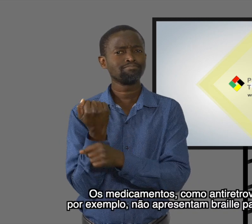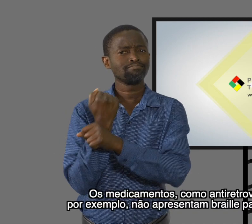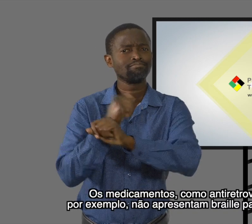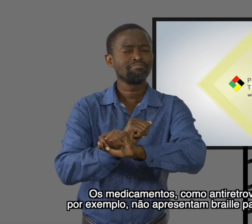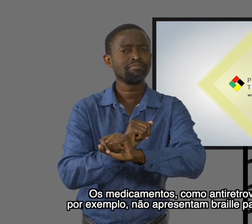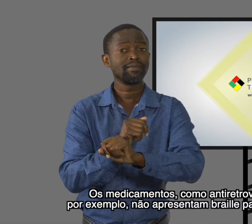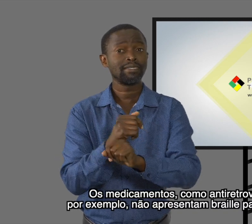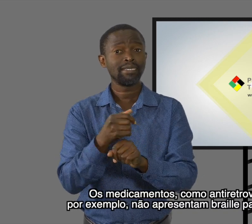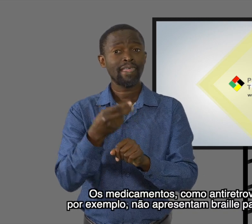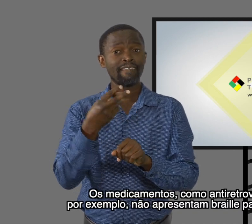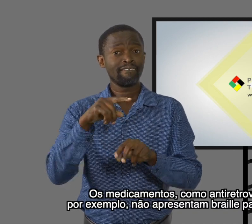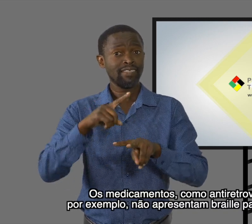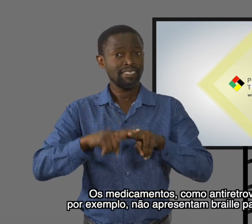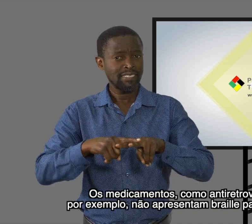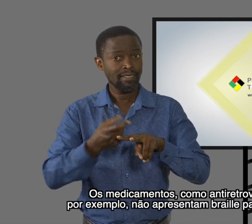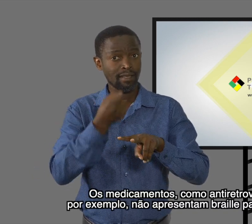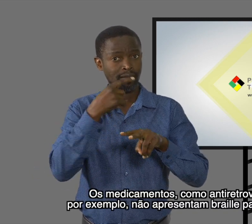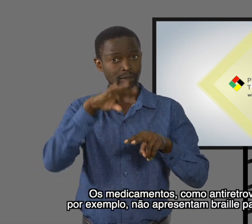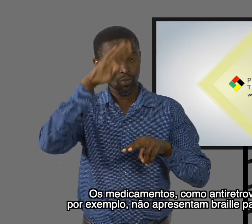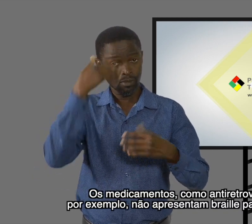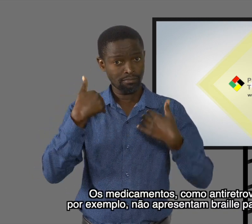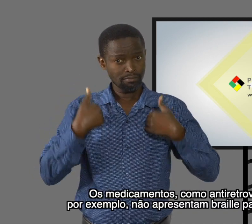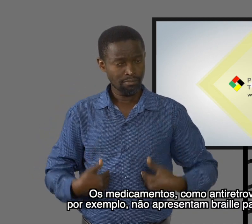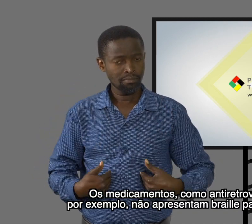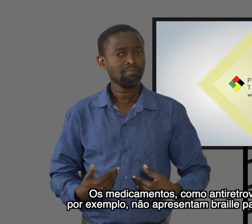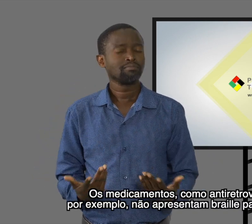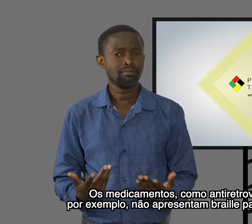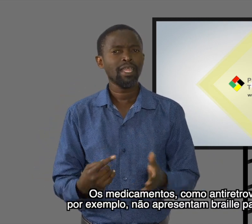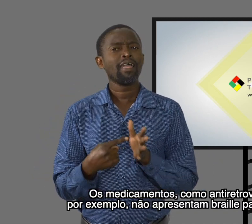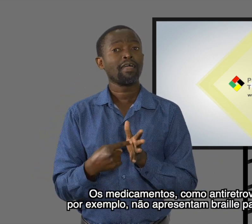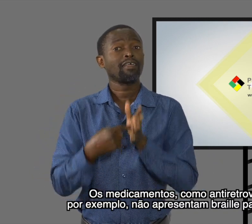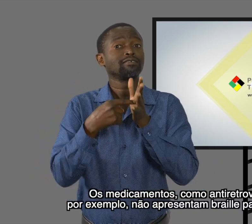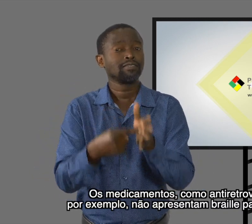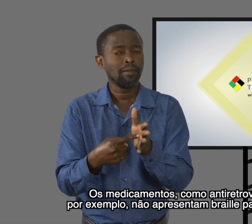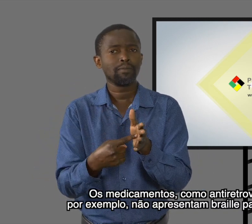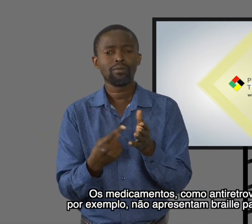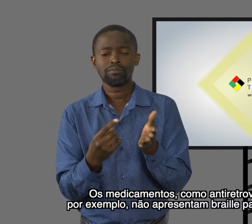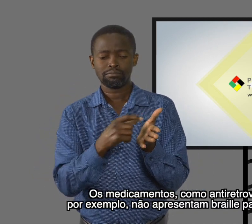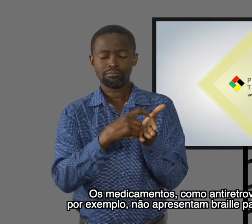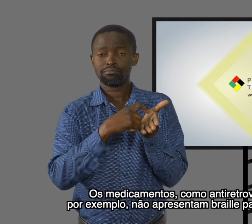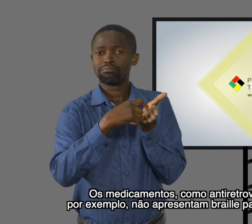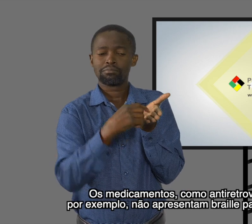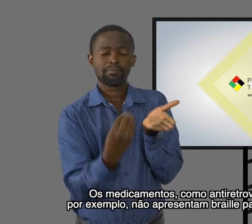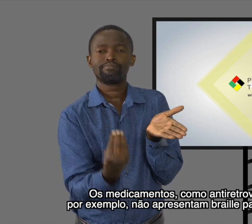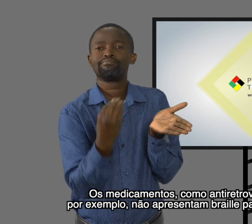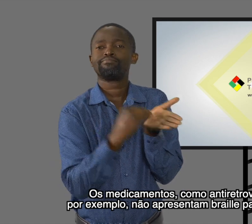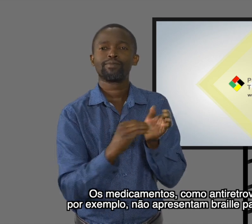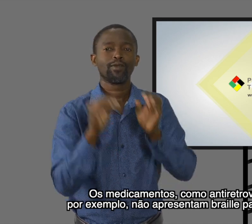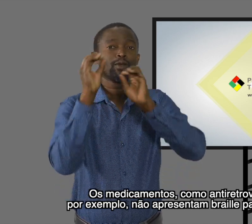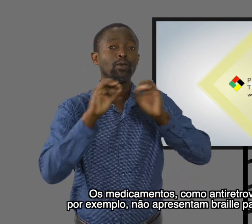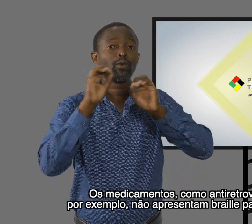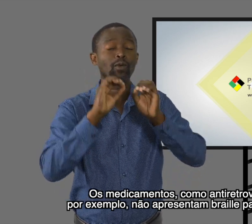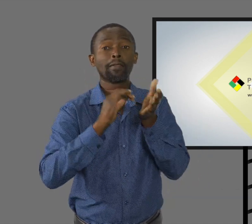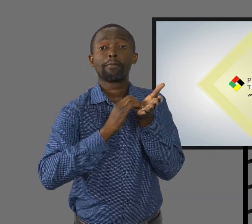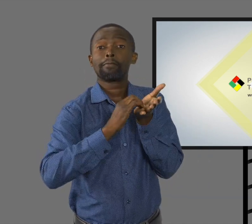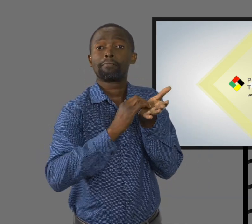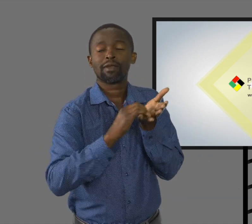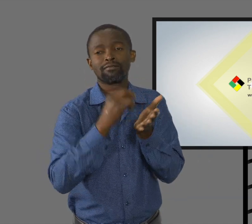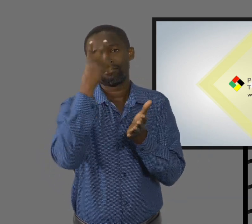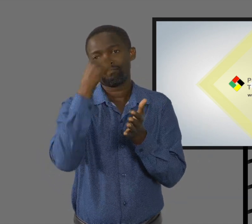Os medicamentos, como antirretrovirais, por exemplo, não apresentam braille para cegos.